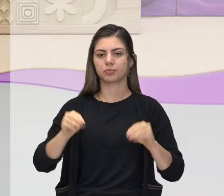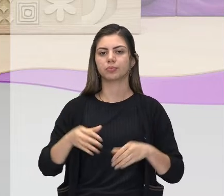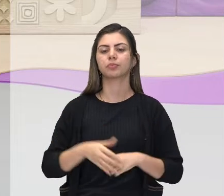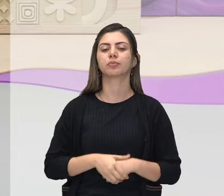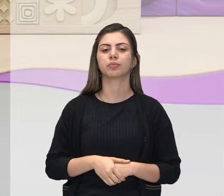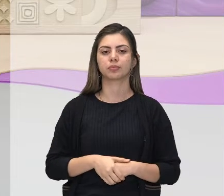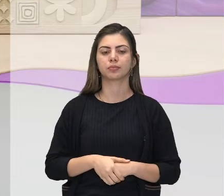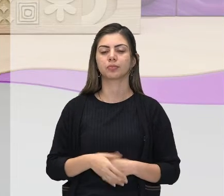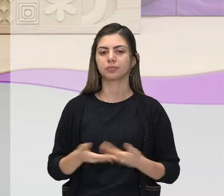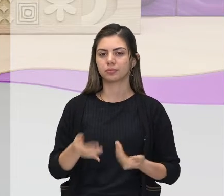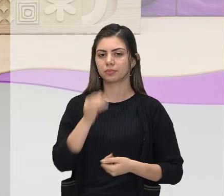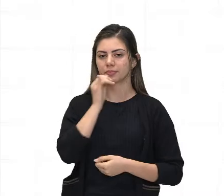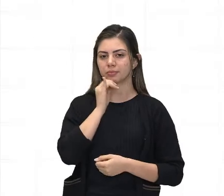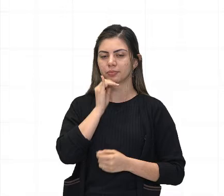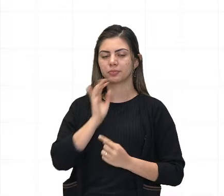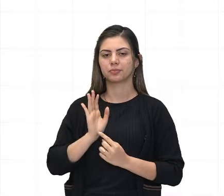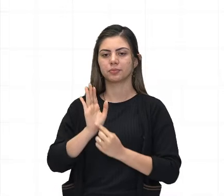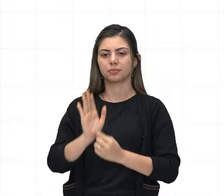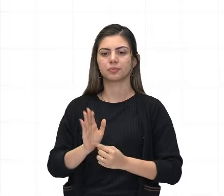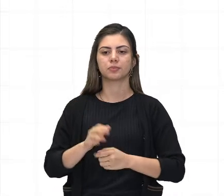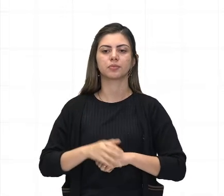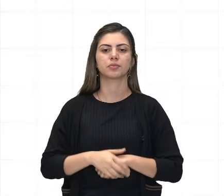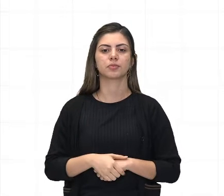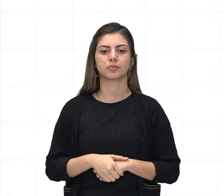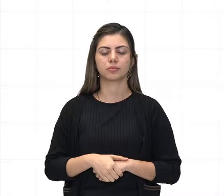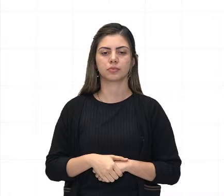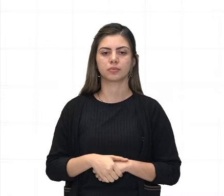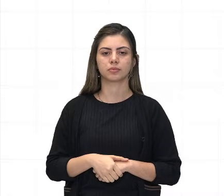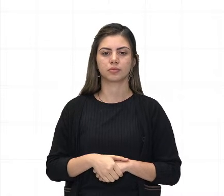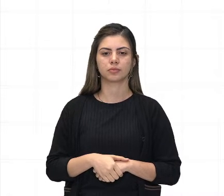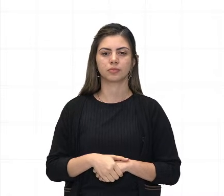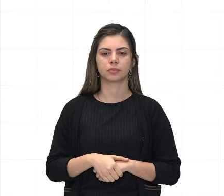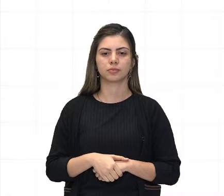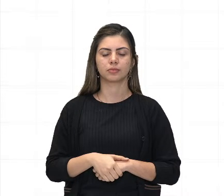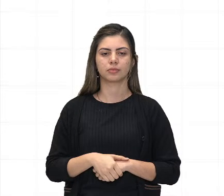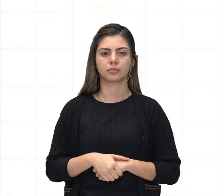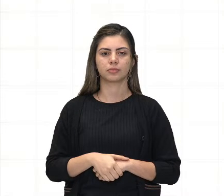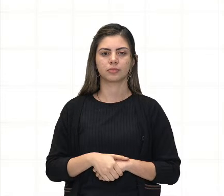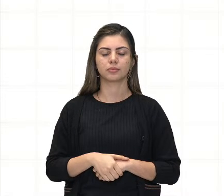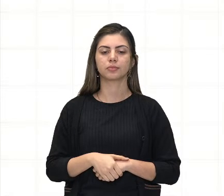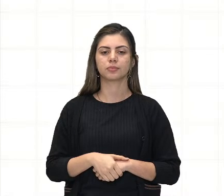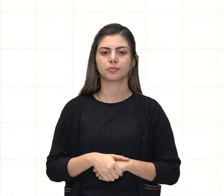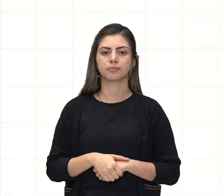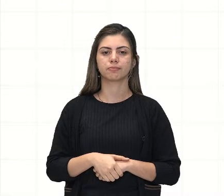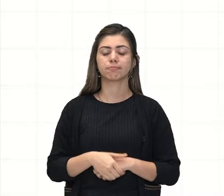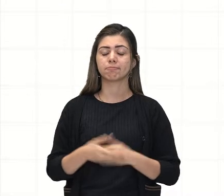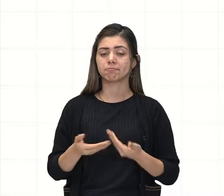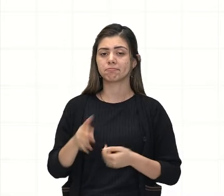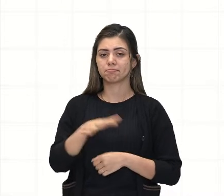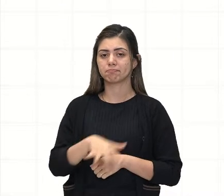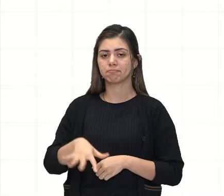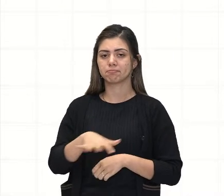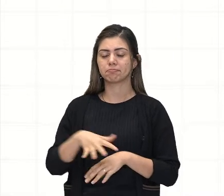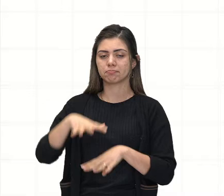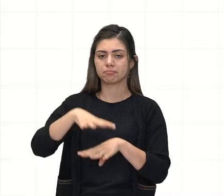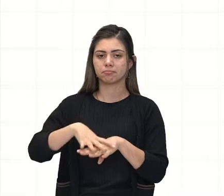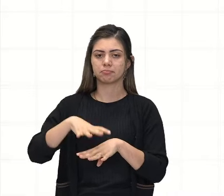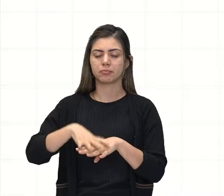o nosso exemplo, ó. Nós estávamos já visualizando. Então, em matemática, o conceito